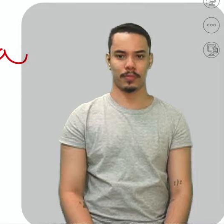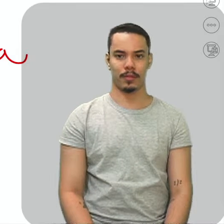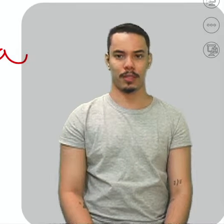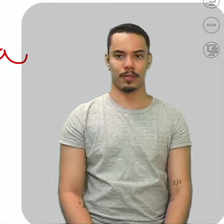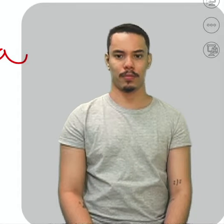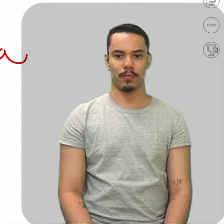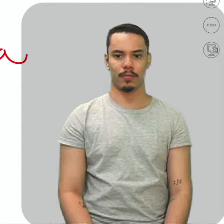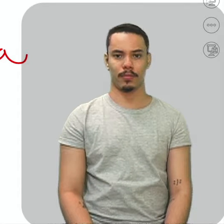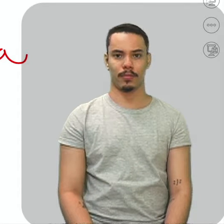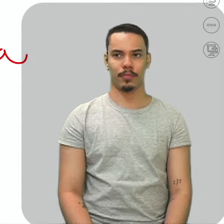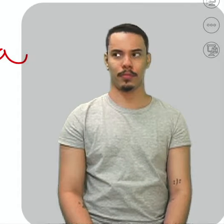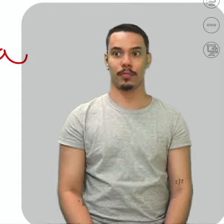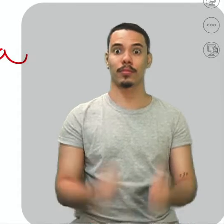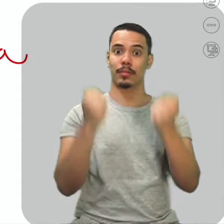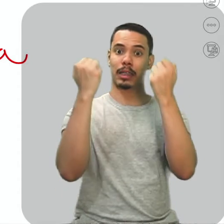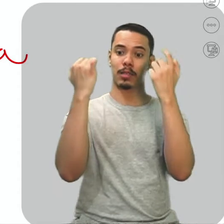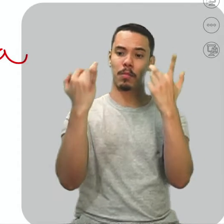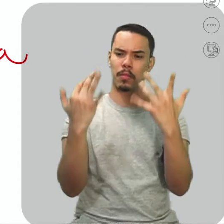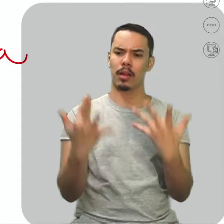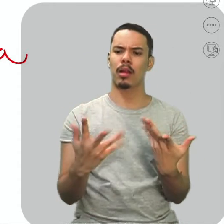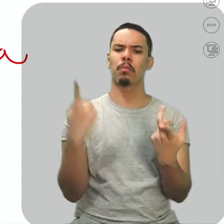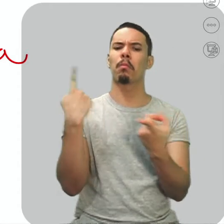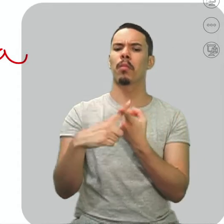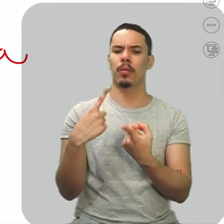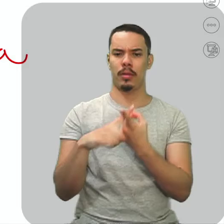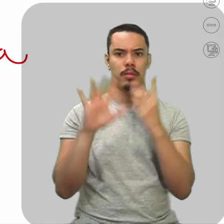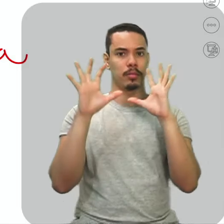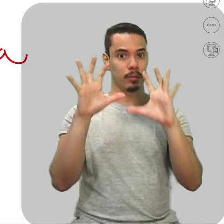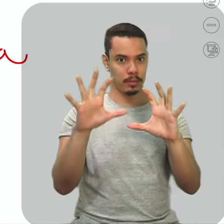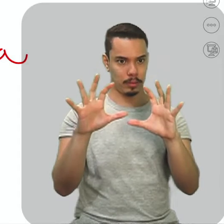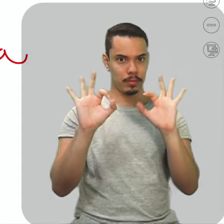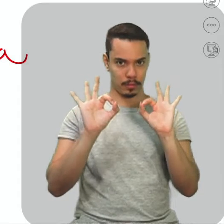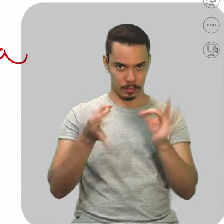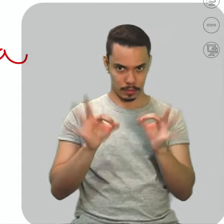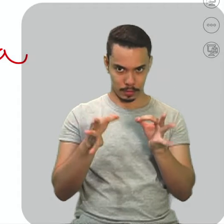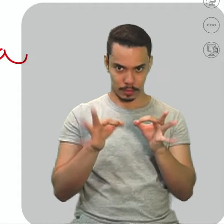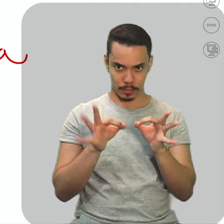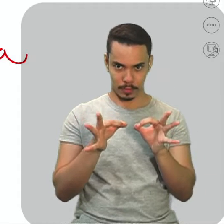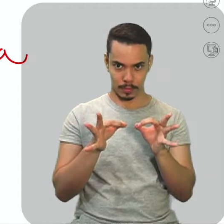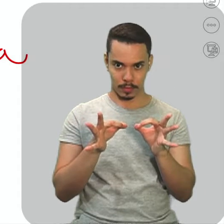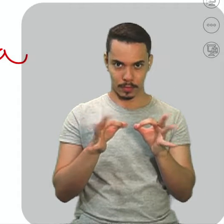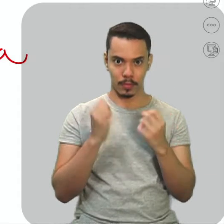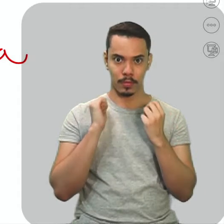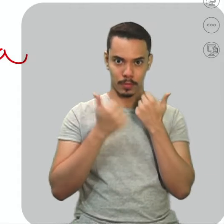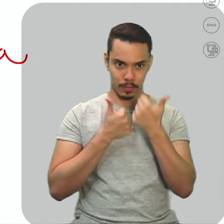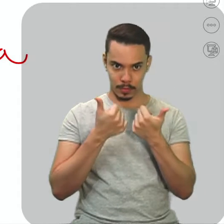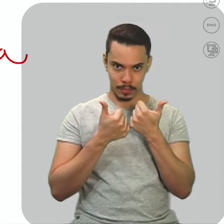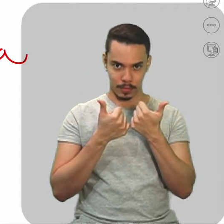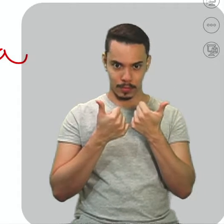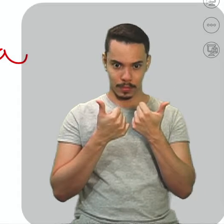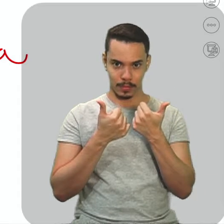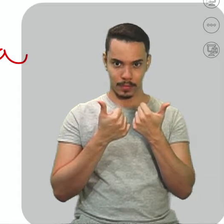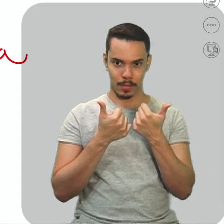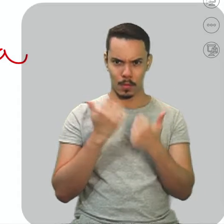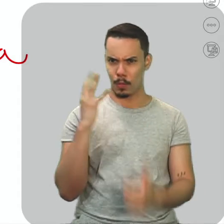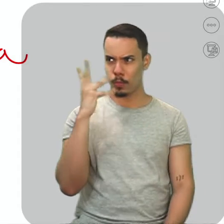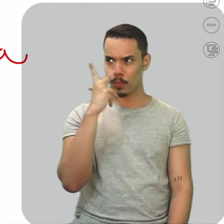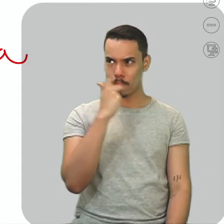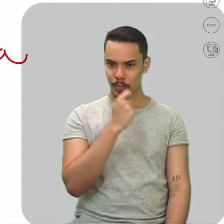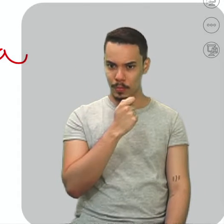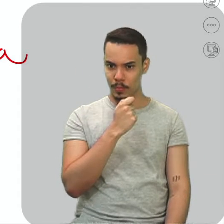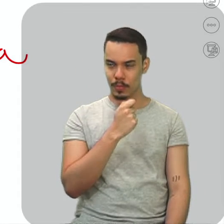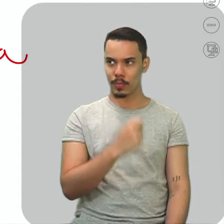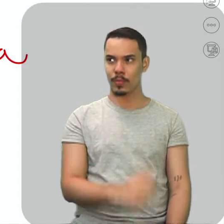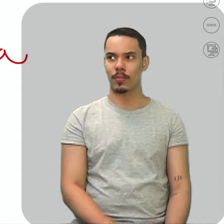o tio né no caso tá explicando isso porque aí pertinho que bonitinho